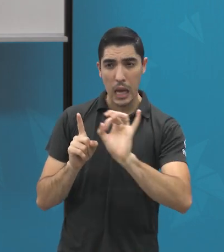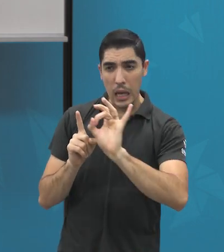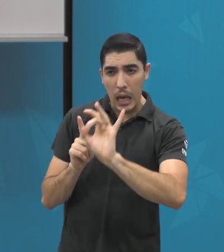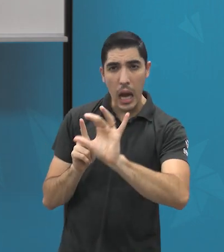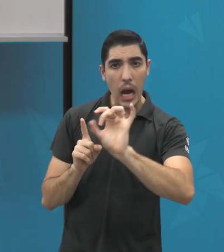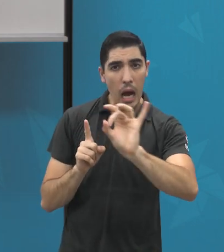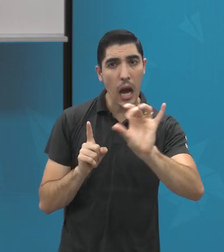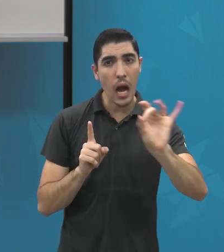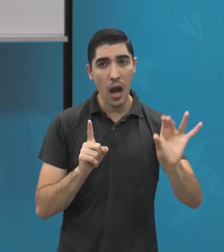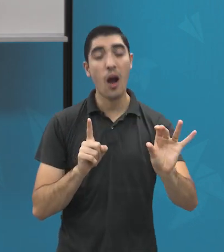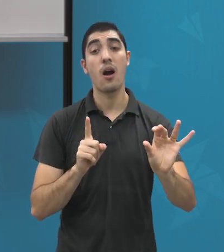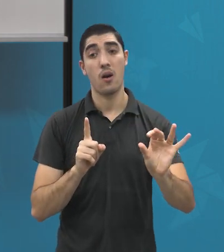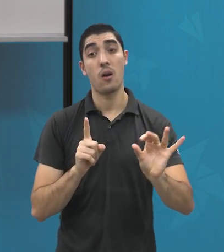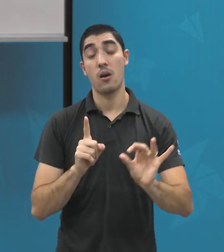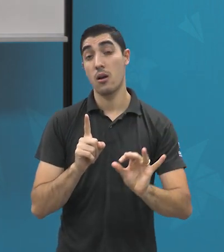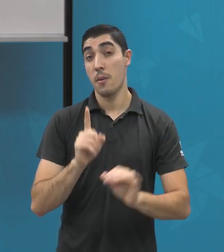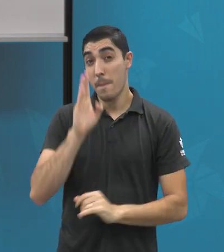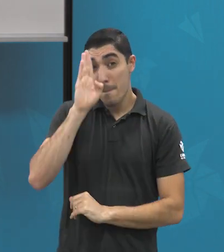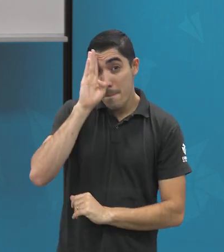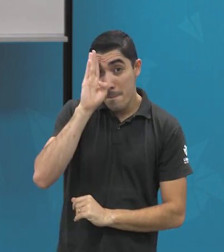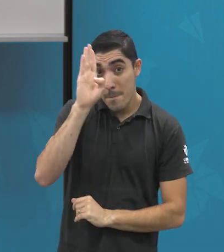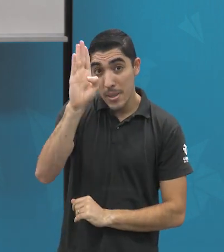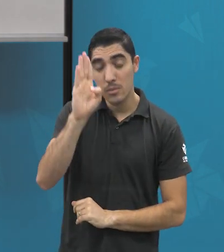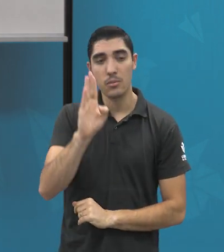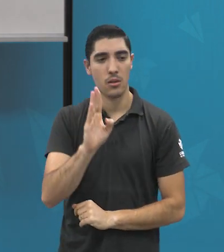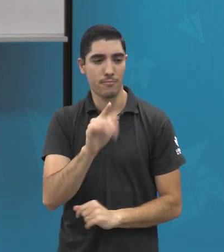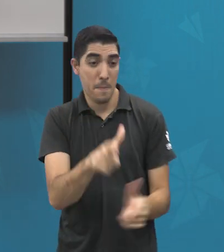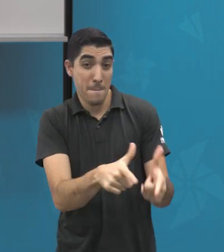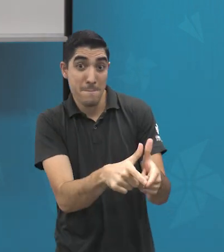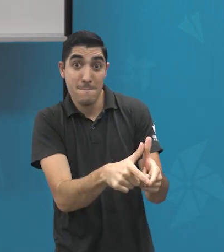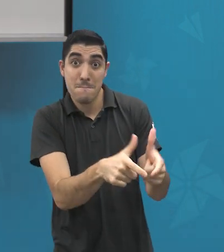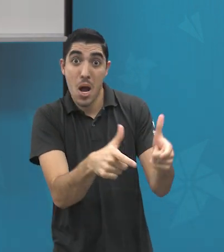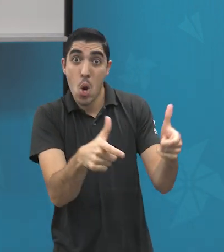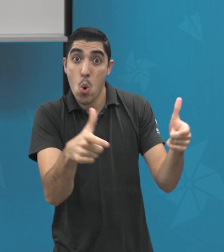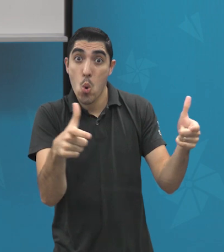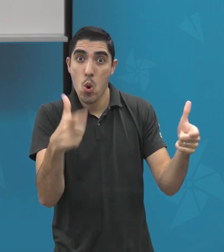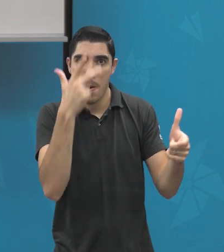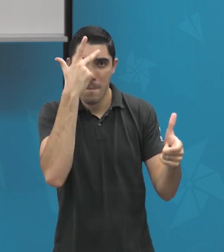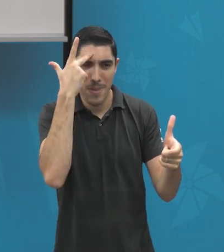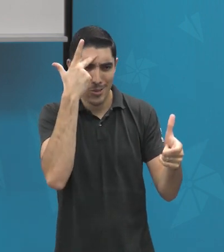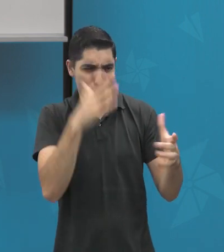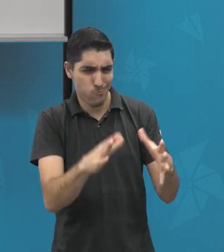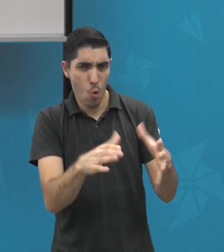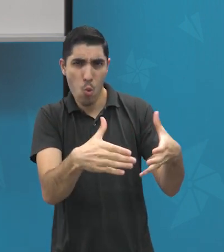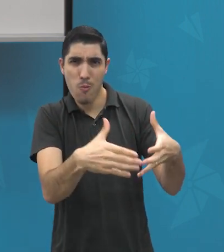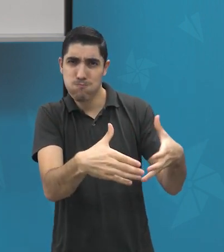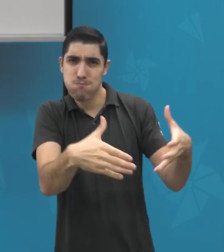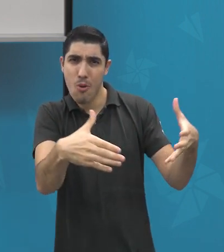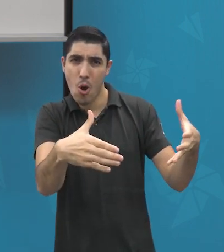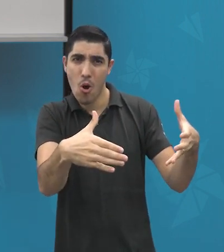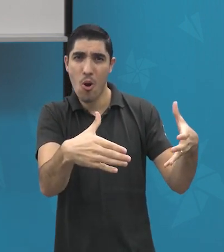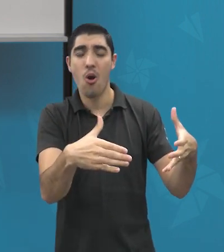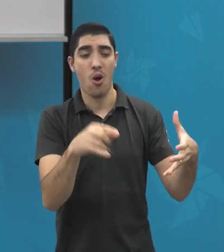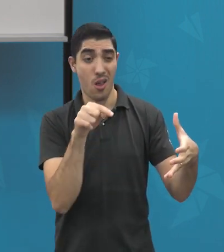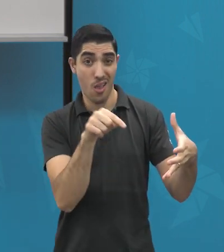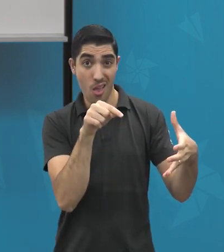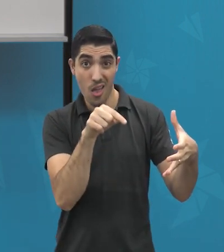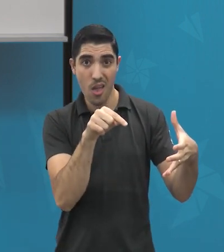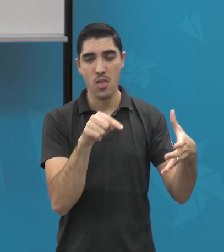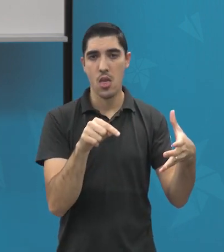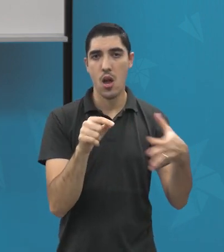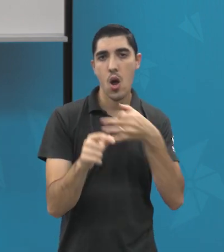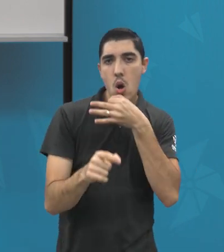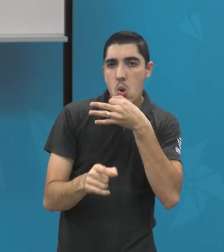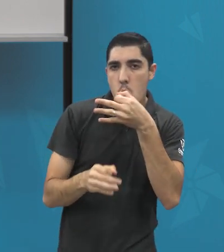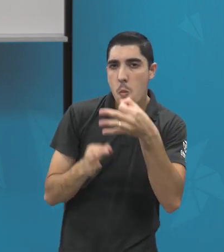e principalmente se a massa das pessoas, aderirem a algumas opiniões,